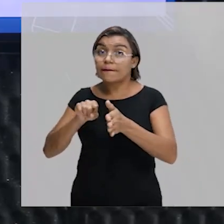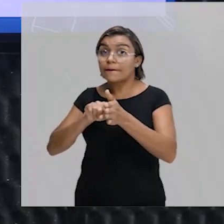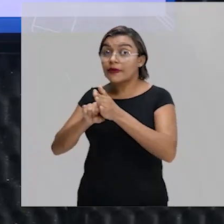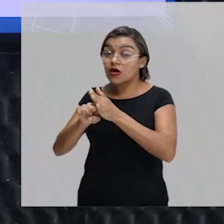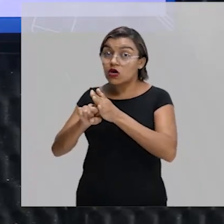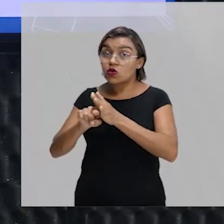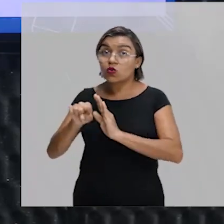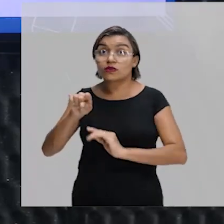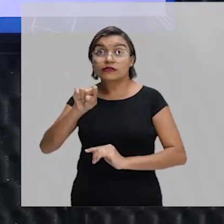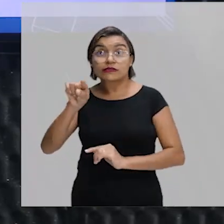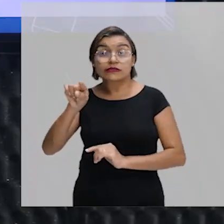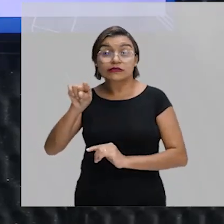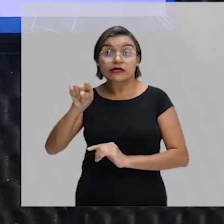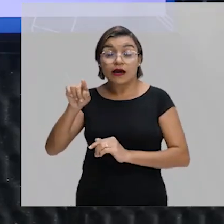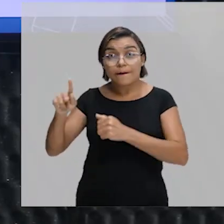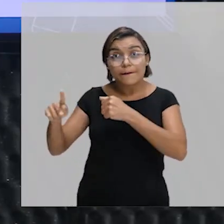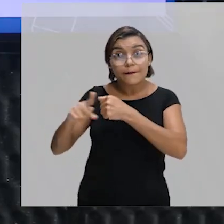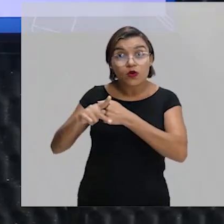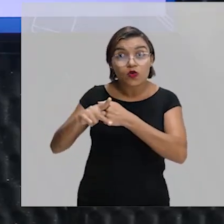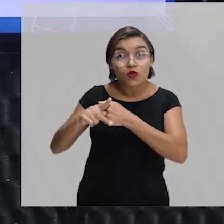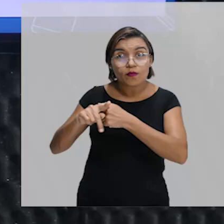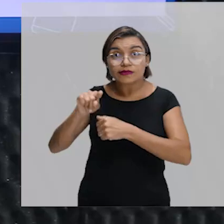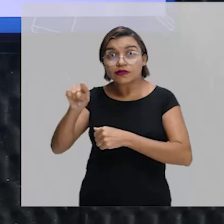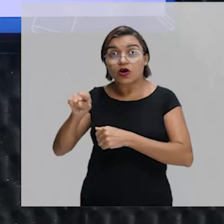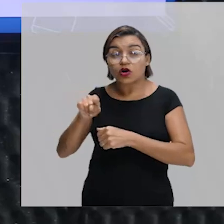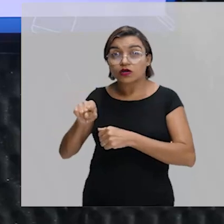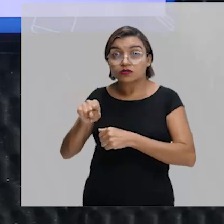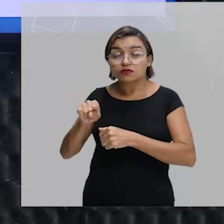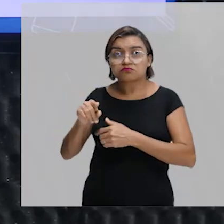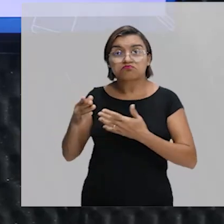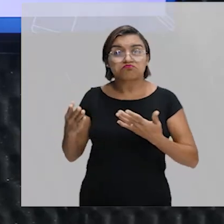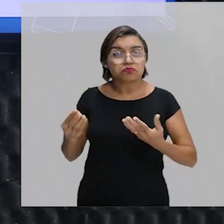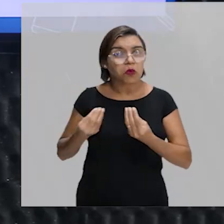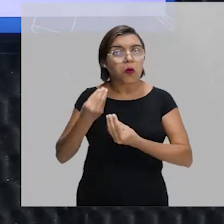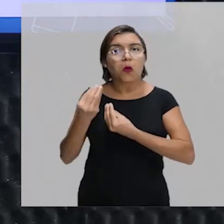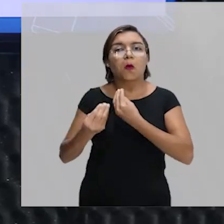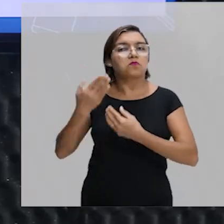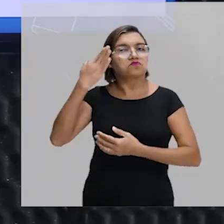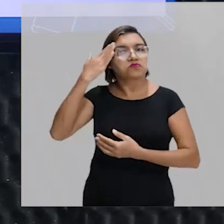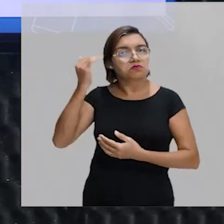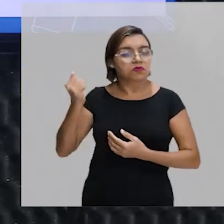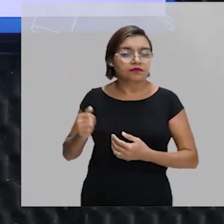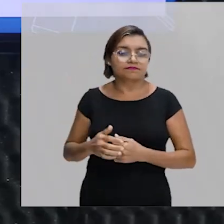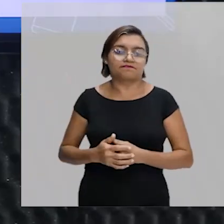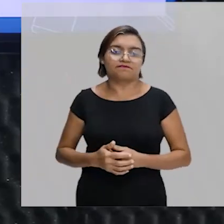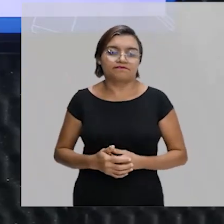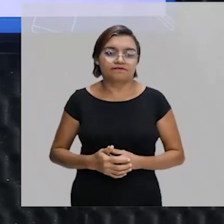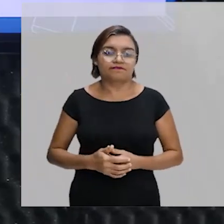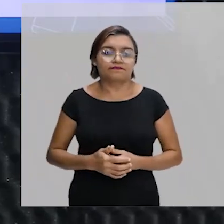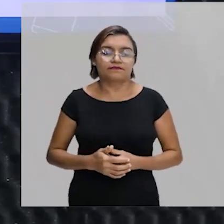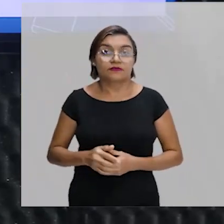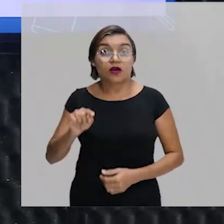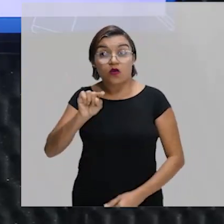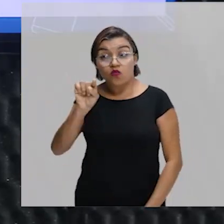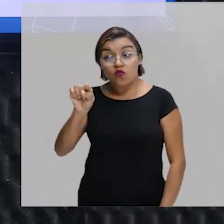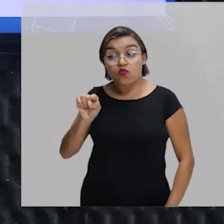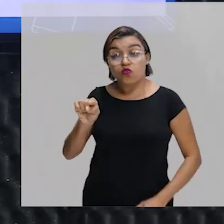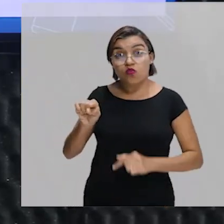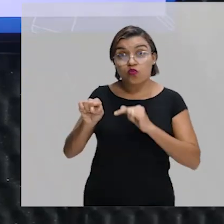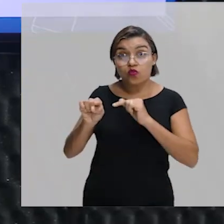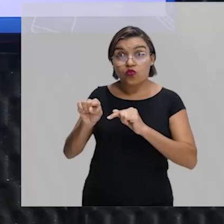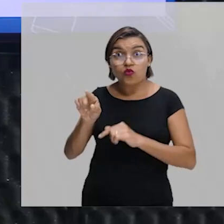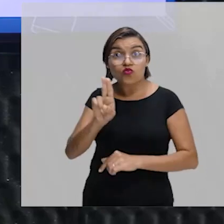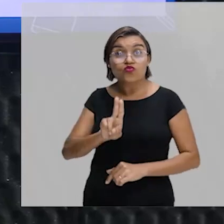pronome interrogativo, o que vai me caracterizar que é uma pergunta? O ponto de interrogação, que